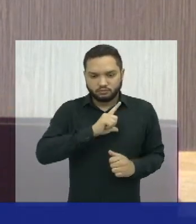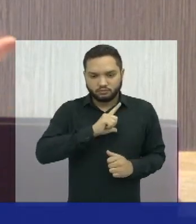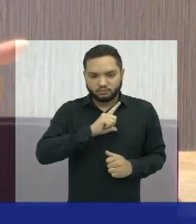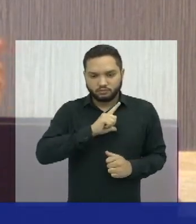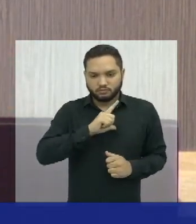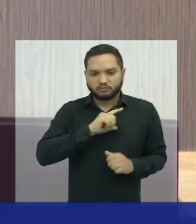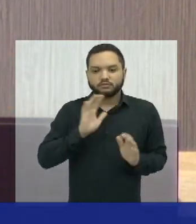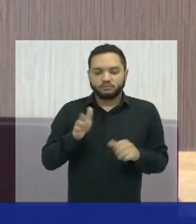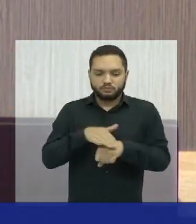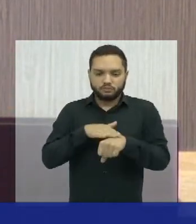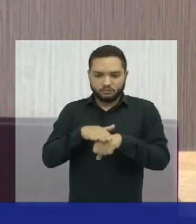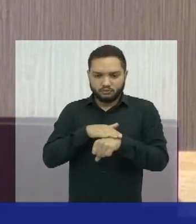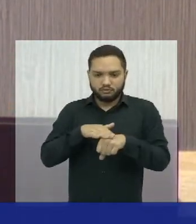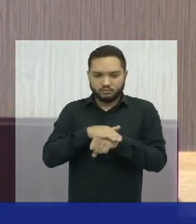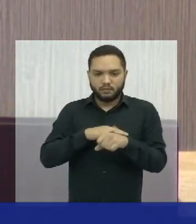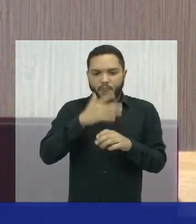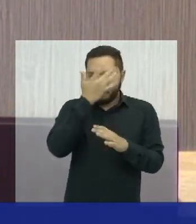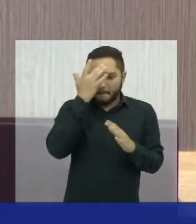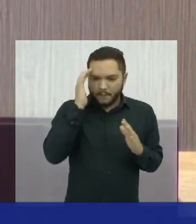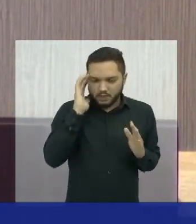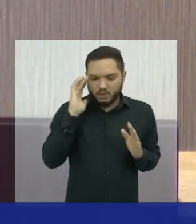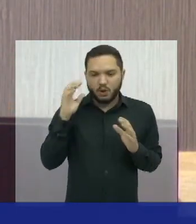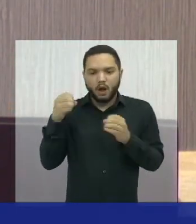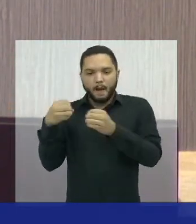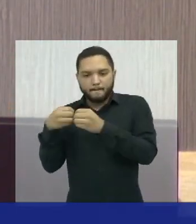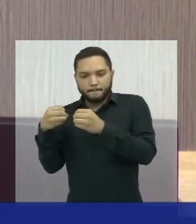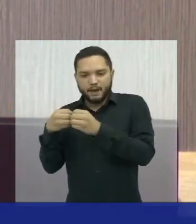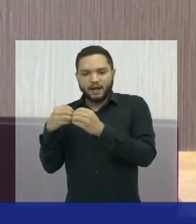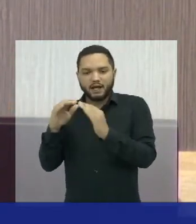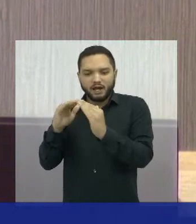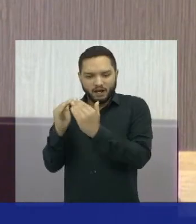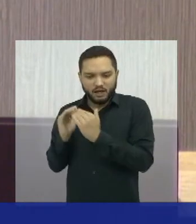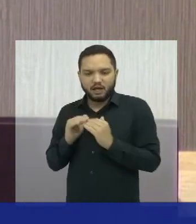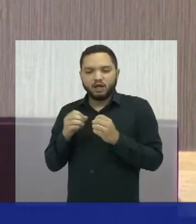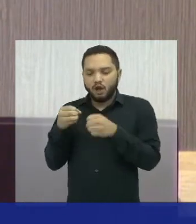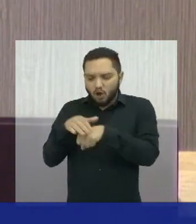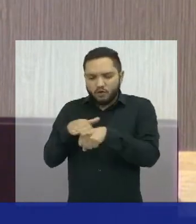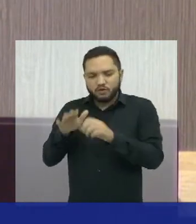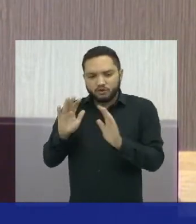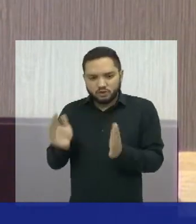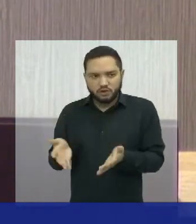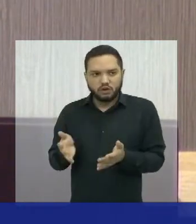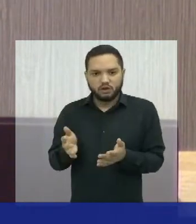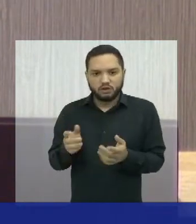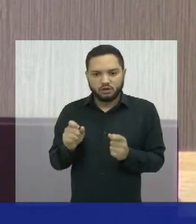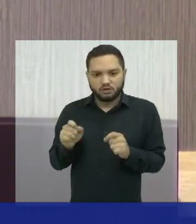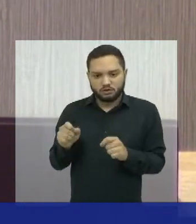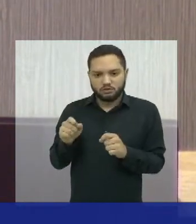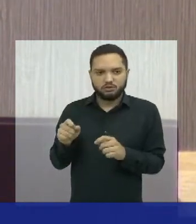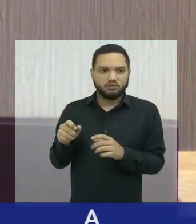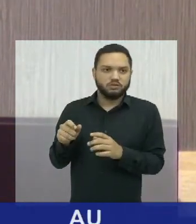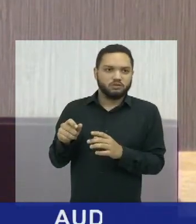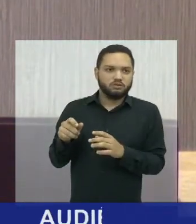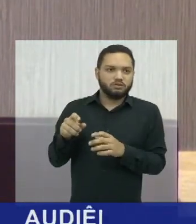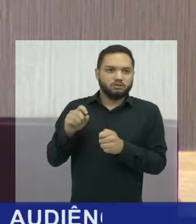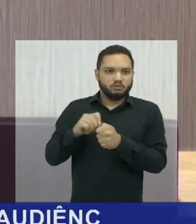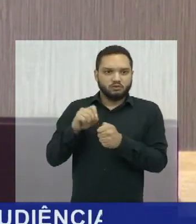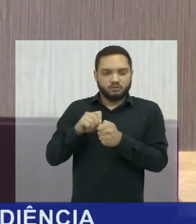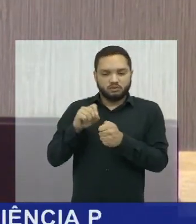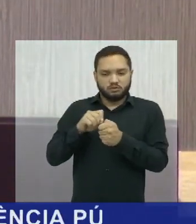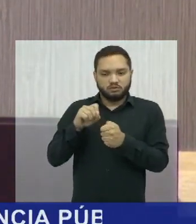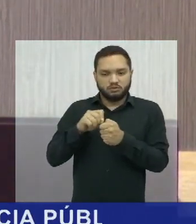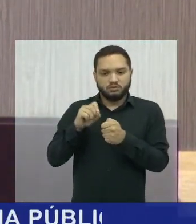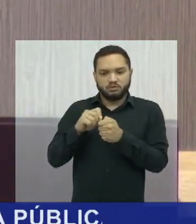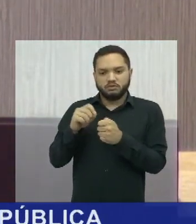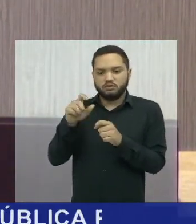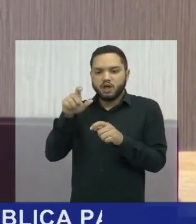já conversamos com a comunidade ao lado de que a prefeitura fez a coleta do lixo